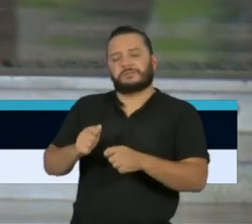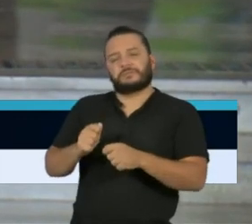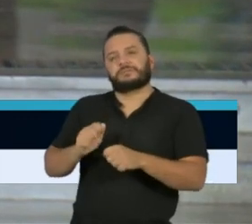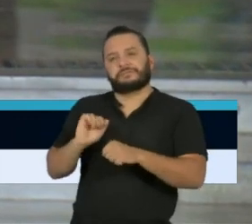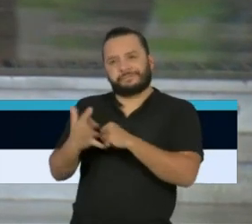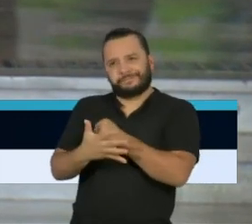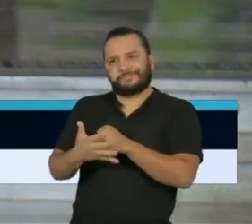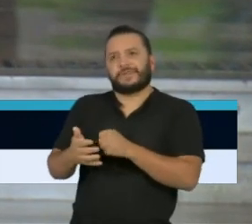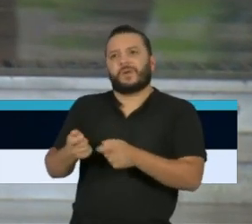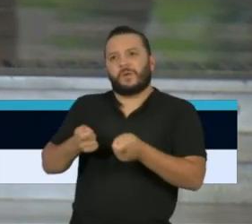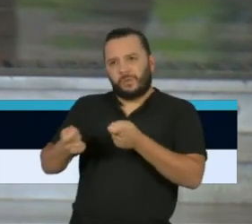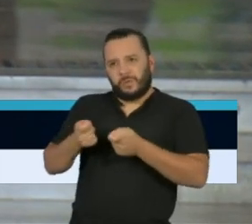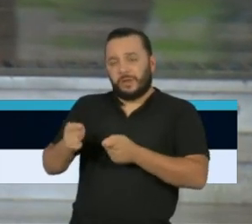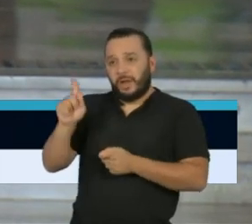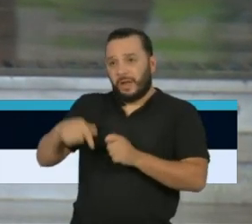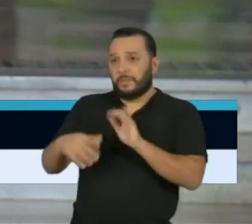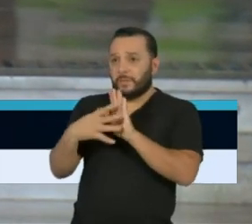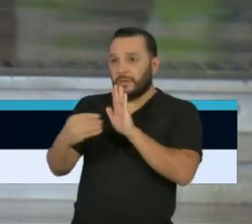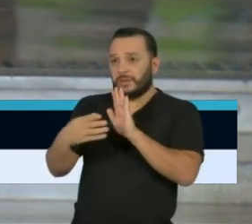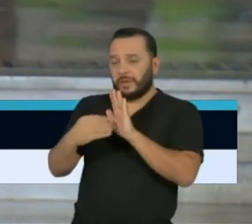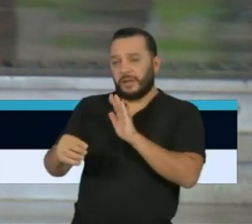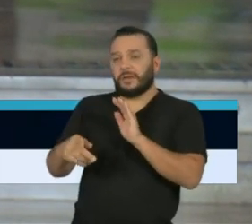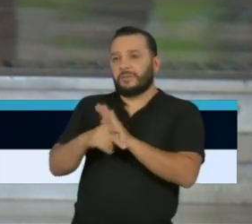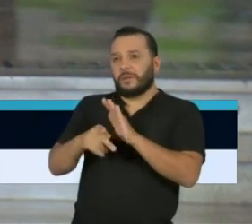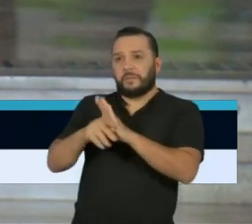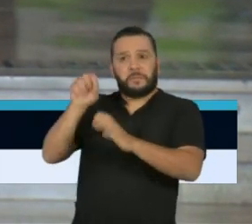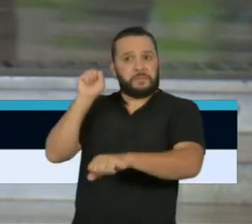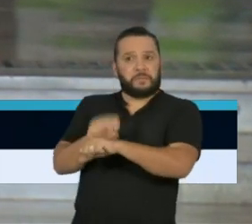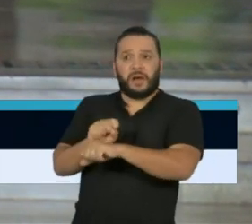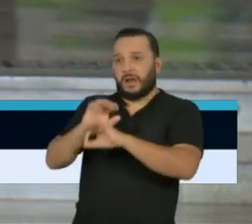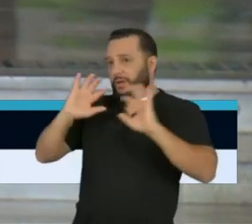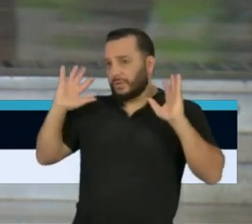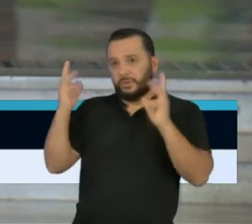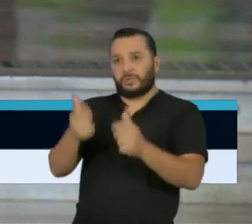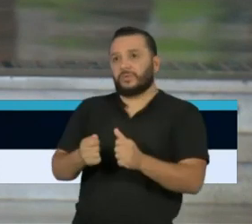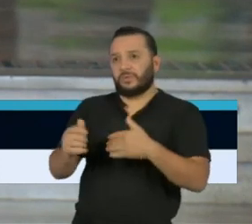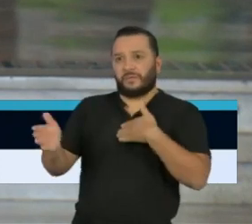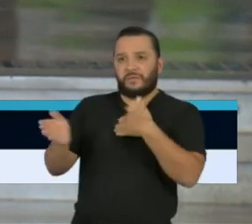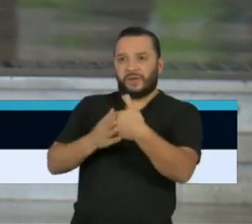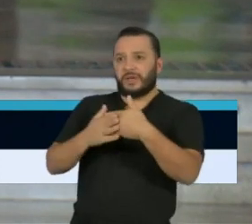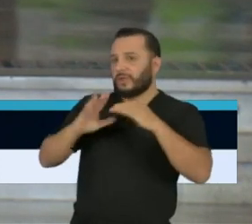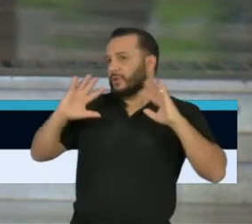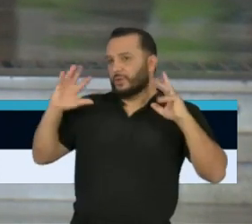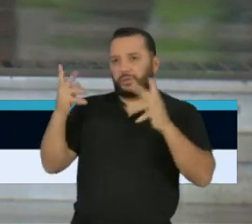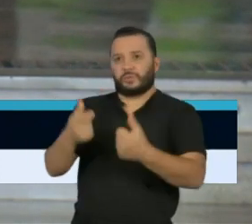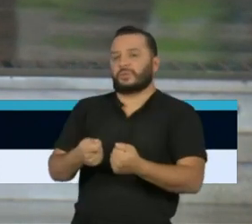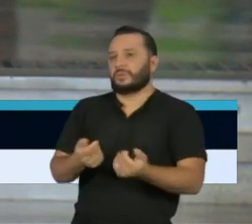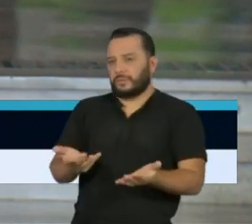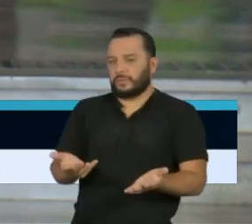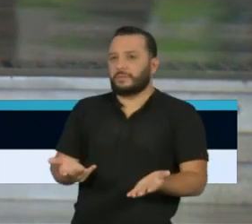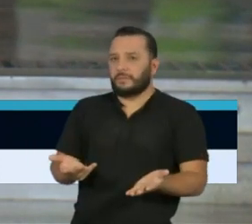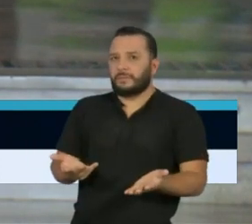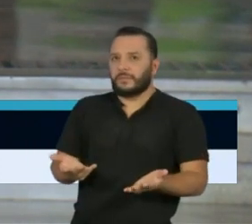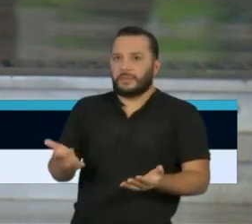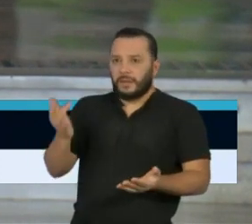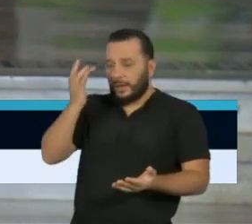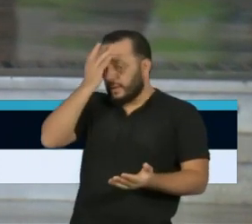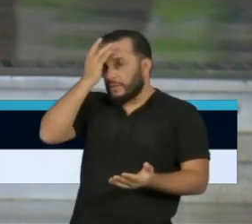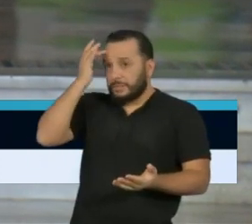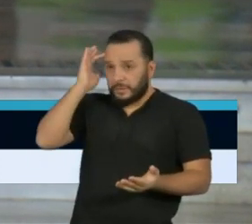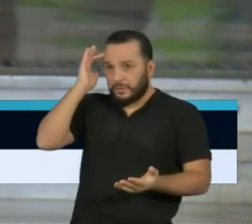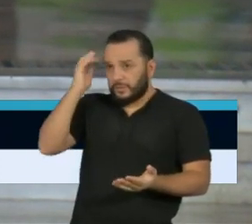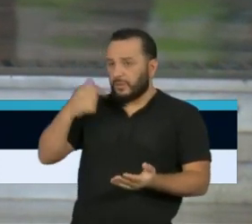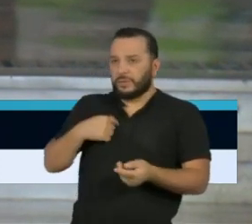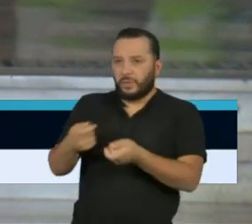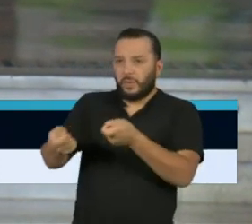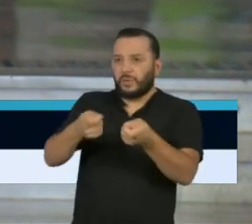eles fizeram esse modelo que é chamado de lockdown, né, que aí é o fechamento e as pessoas têm um controle do fluxo